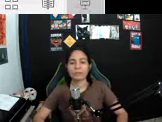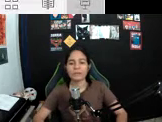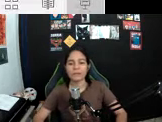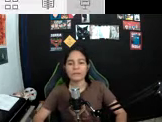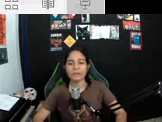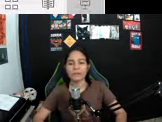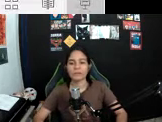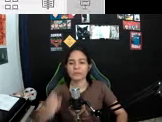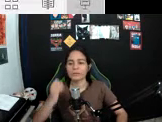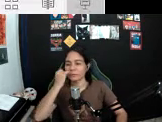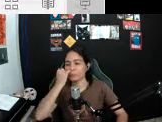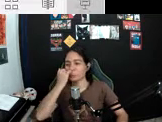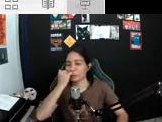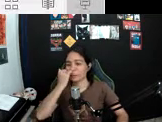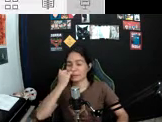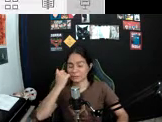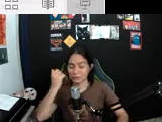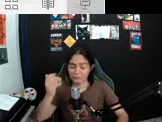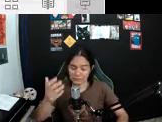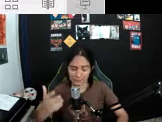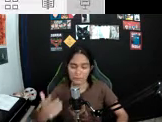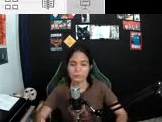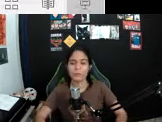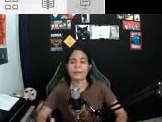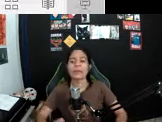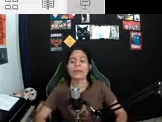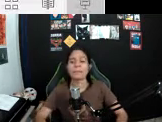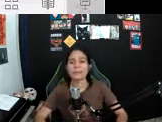de forma abusiva, enganadora ou sedutora